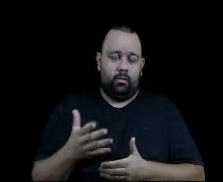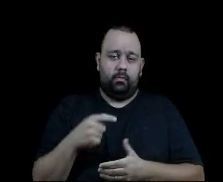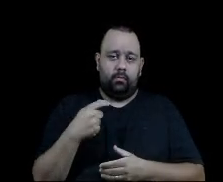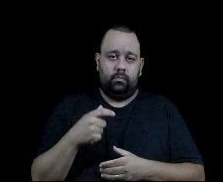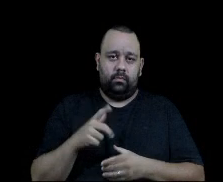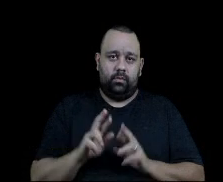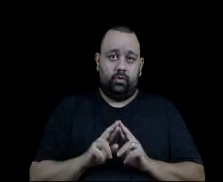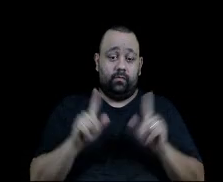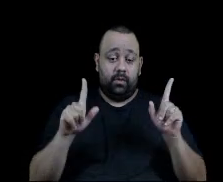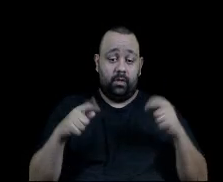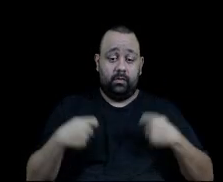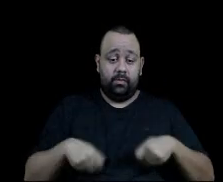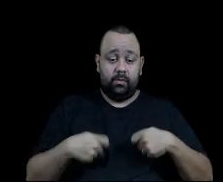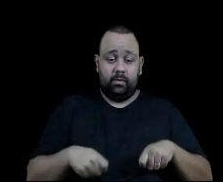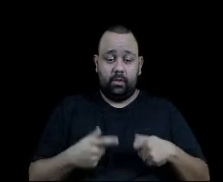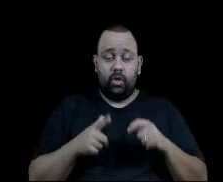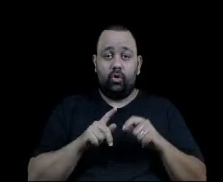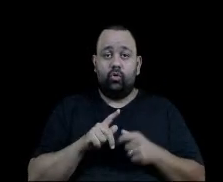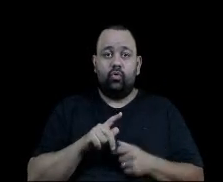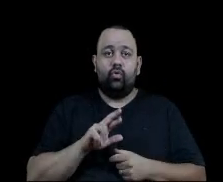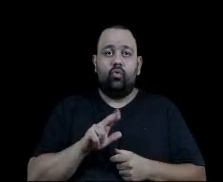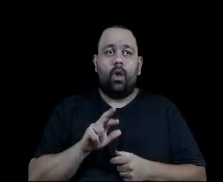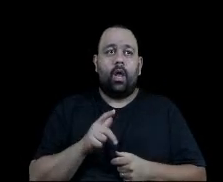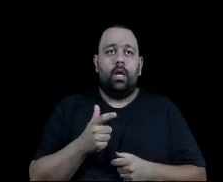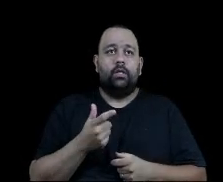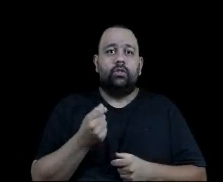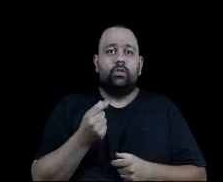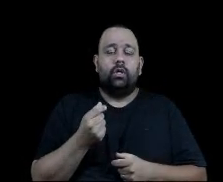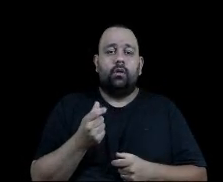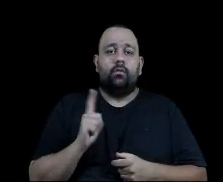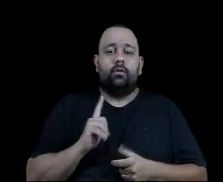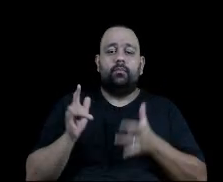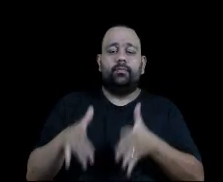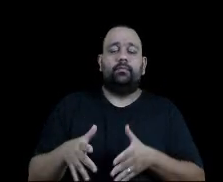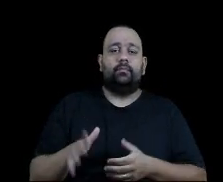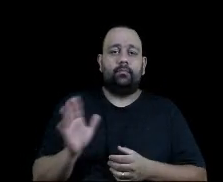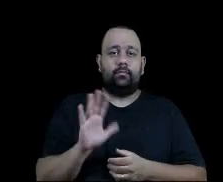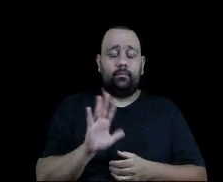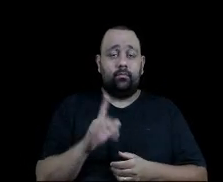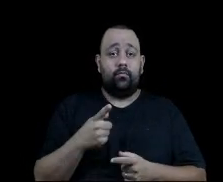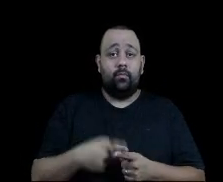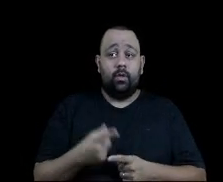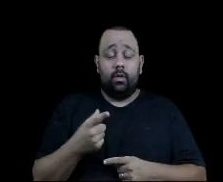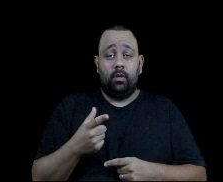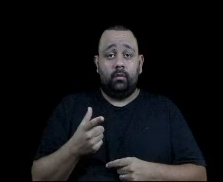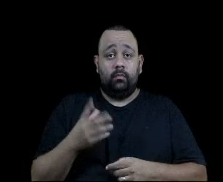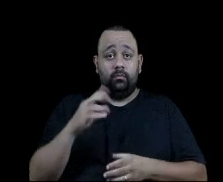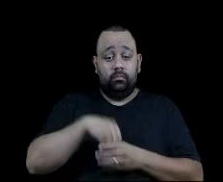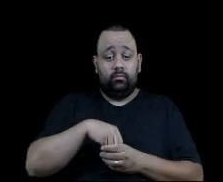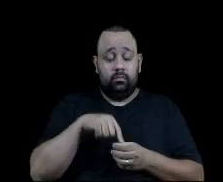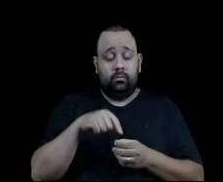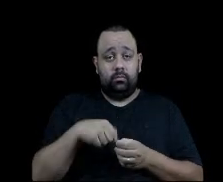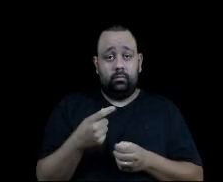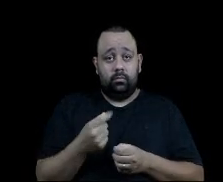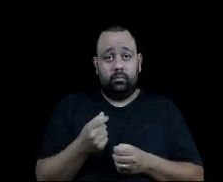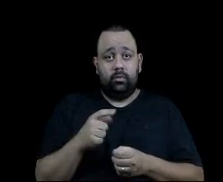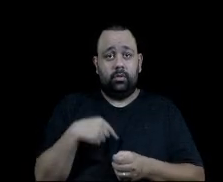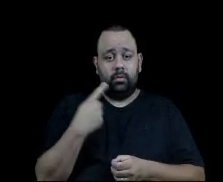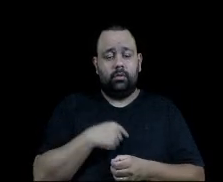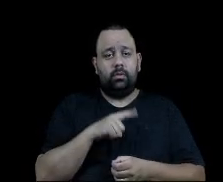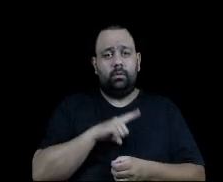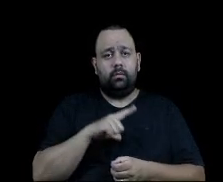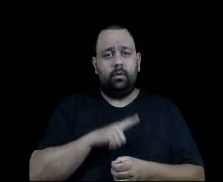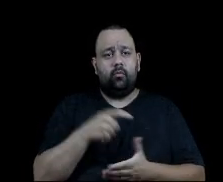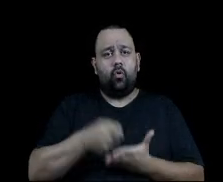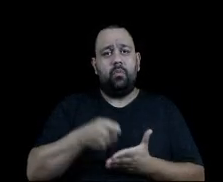superávit. Então, tem que diferenciar isto. Não é o dinheiro disponível, porque dentro desse